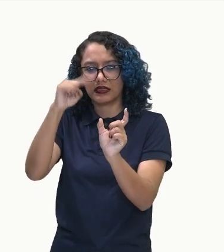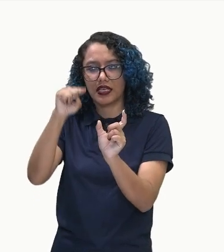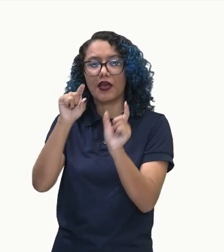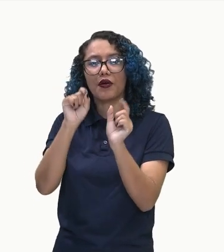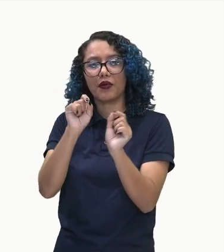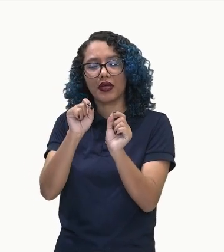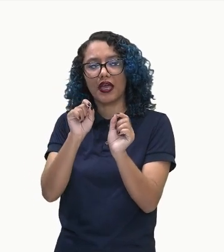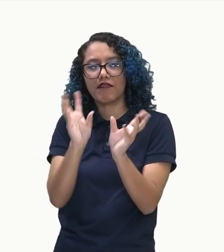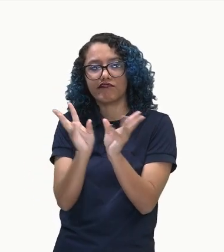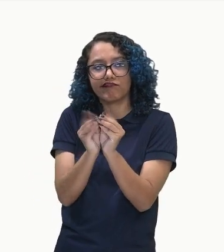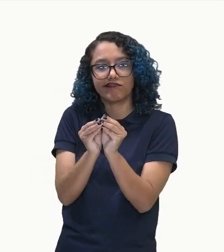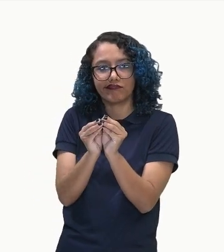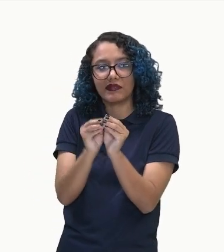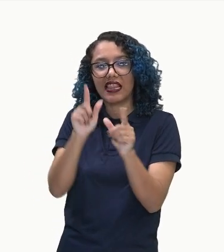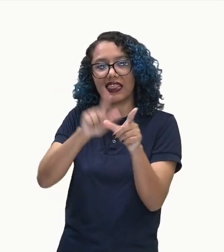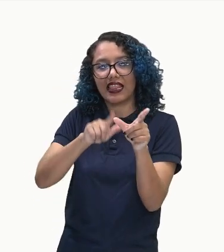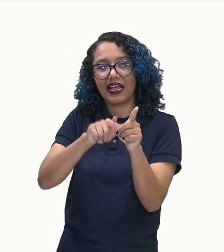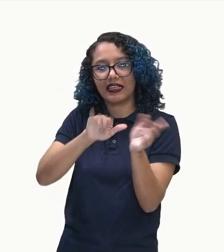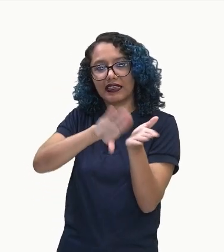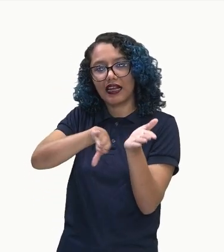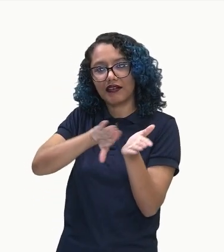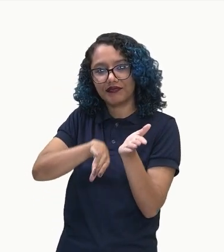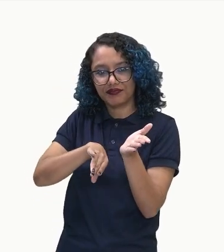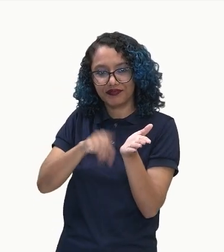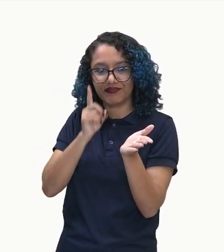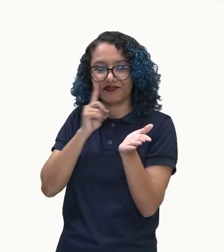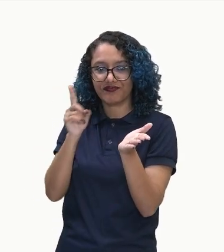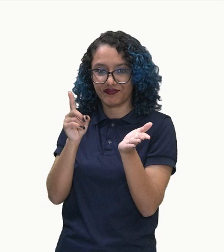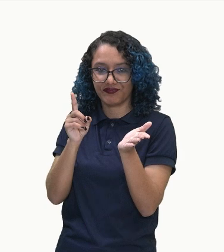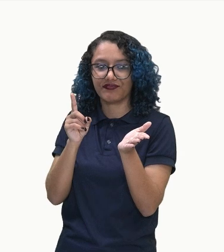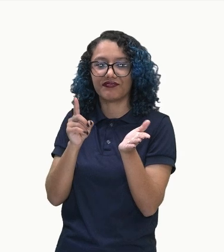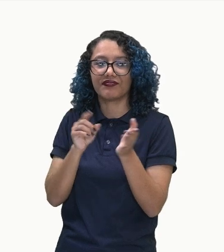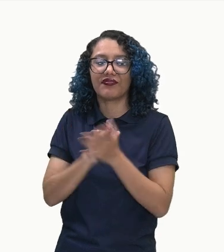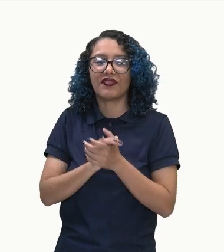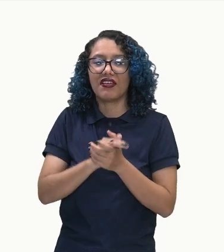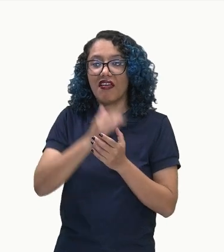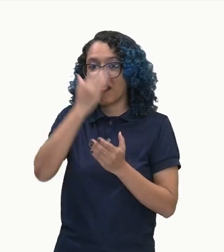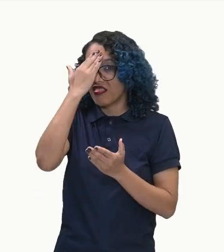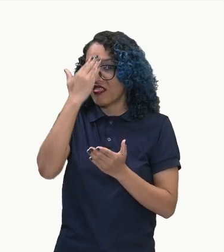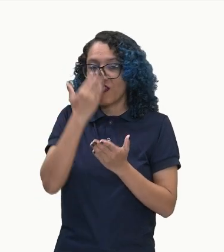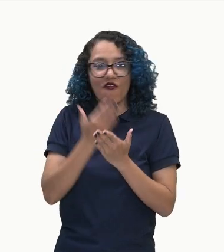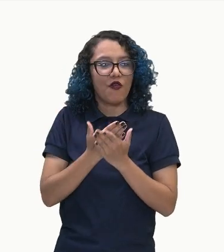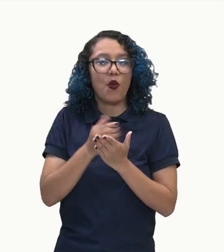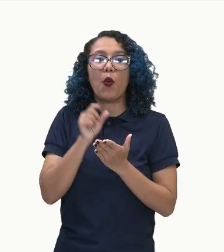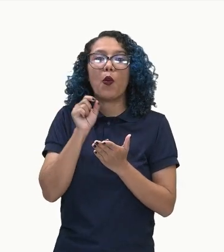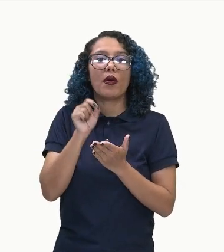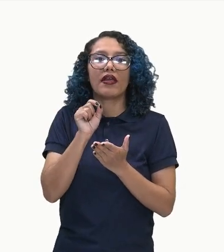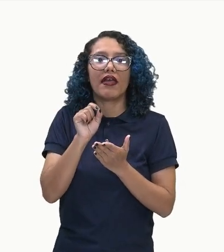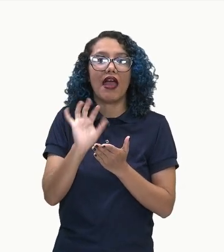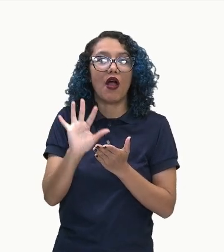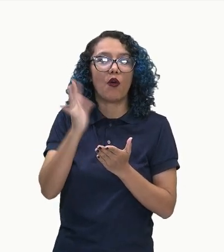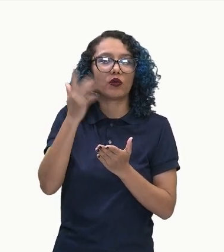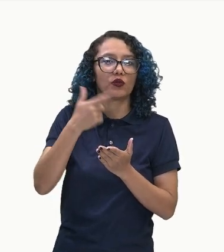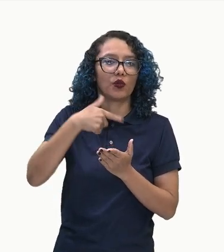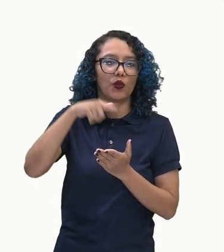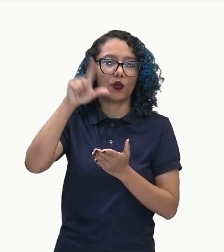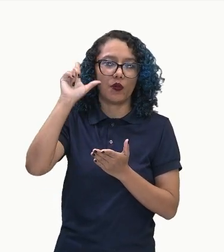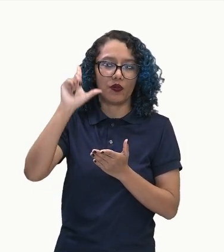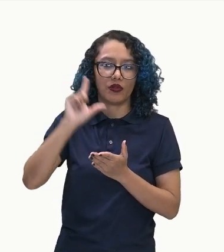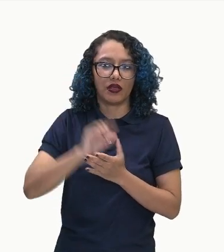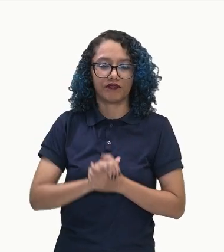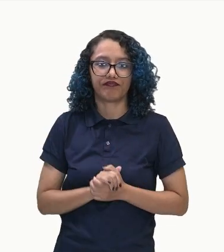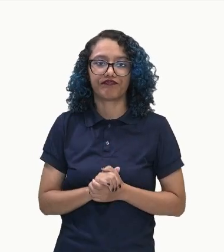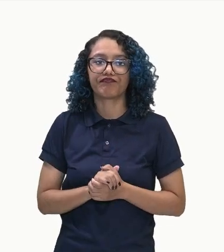letras, né? Então, você não vai acreditar no que rolou ontem.